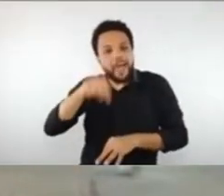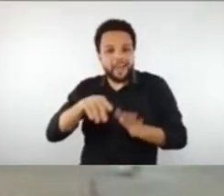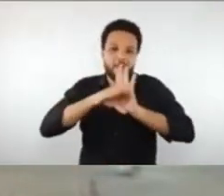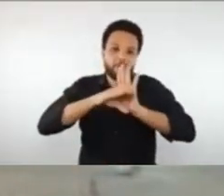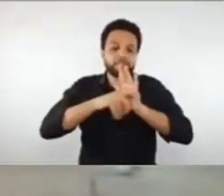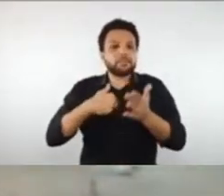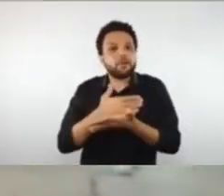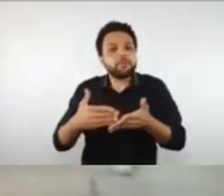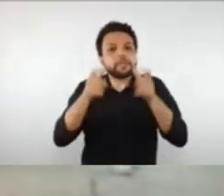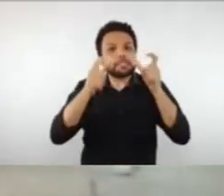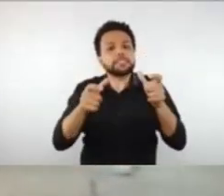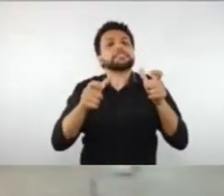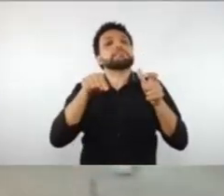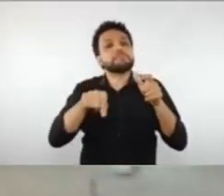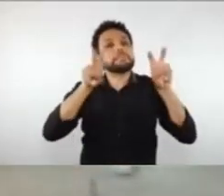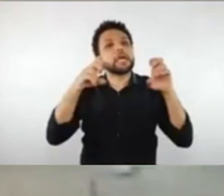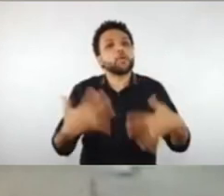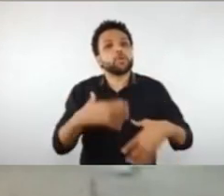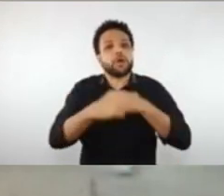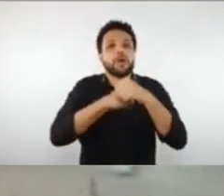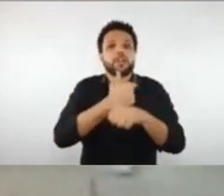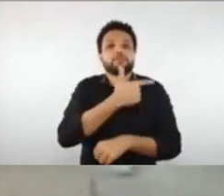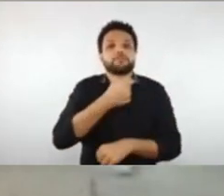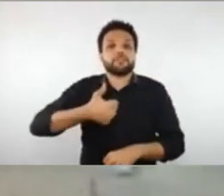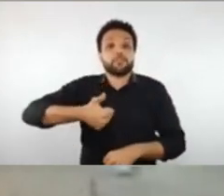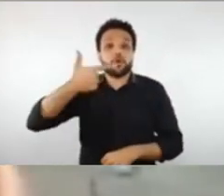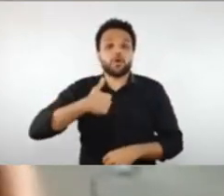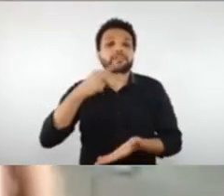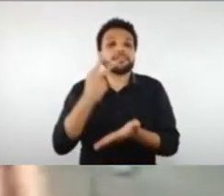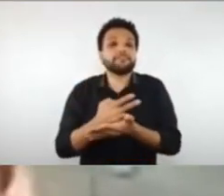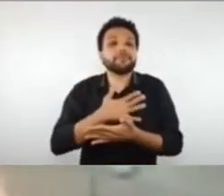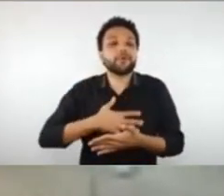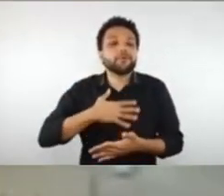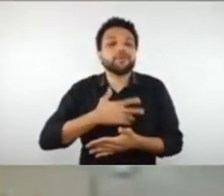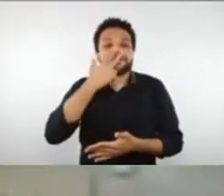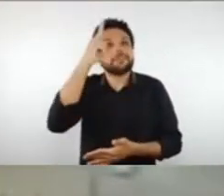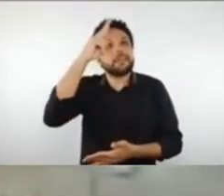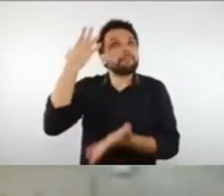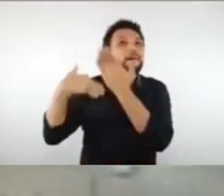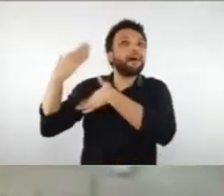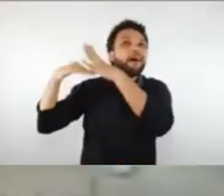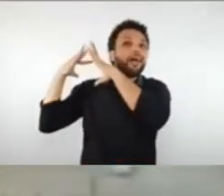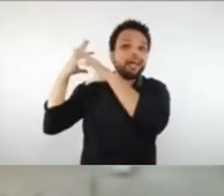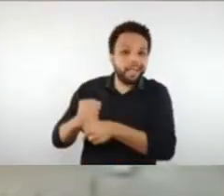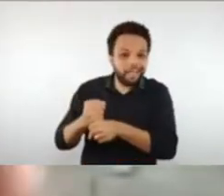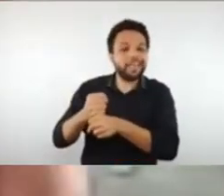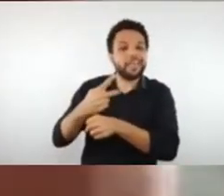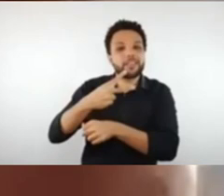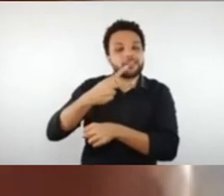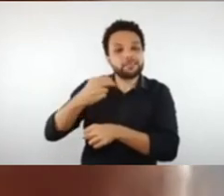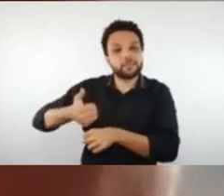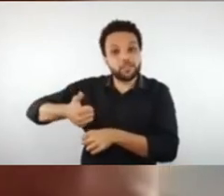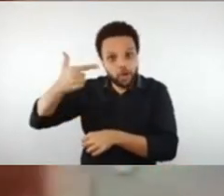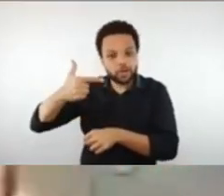em 2012, e é sempre gostoso voltar para 2012, quando estamos falando de soft power e Brasil, e